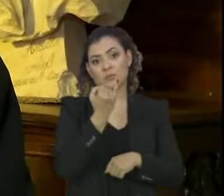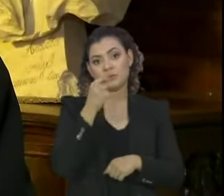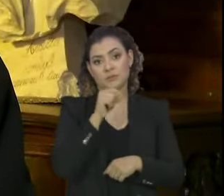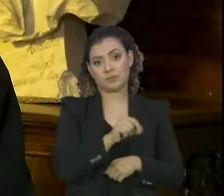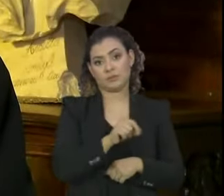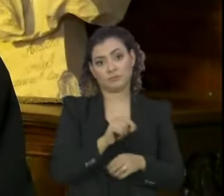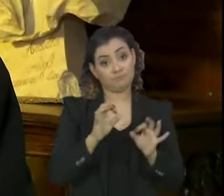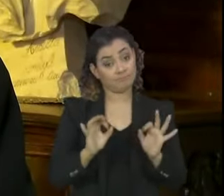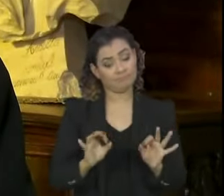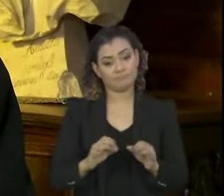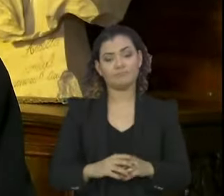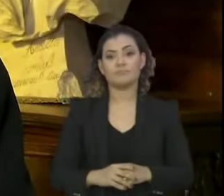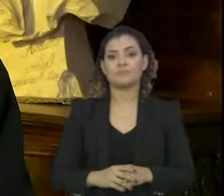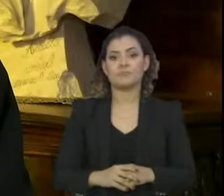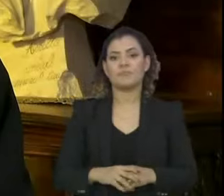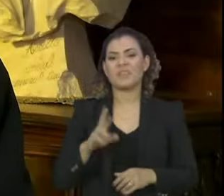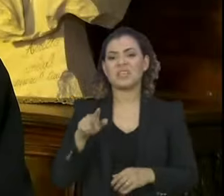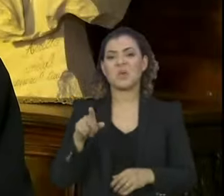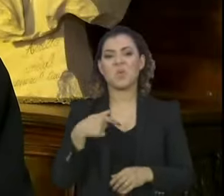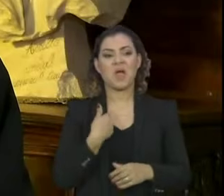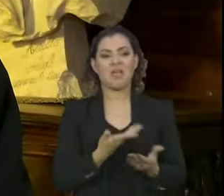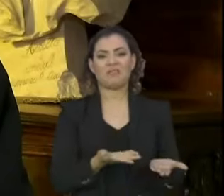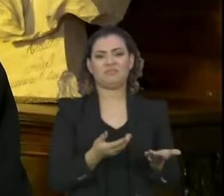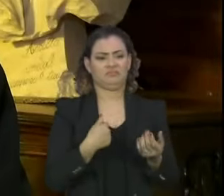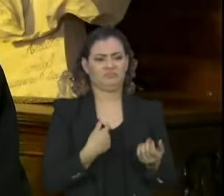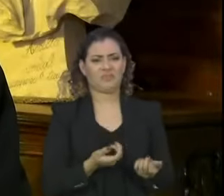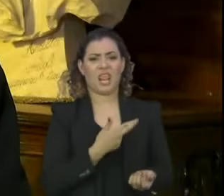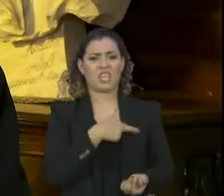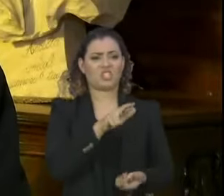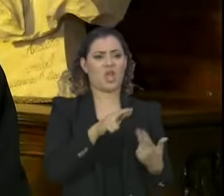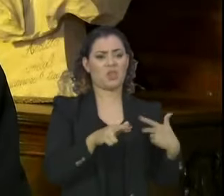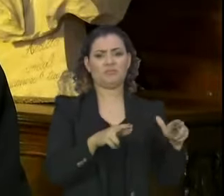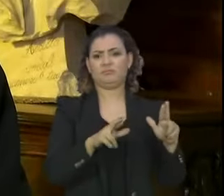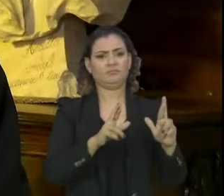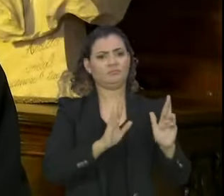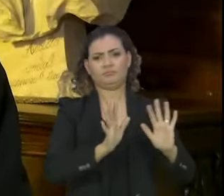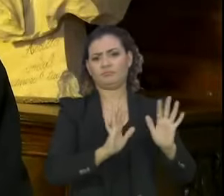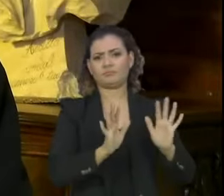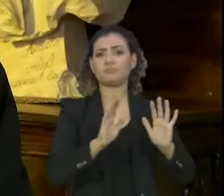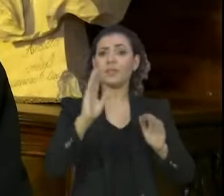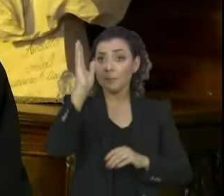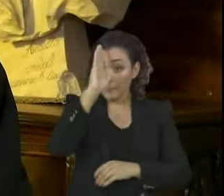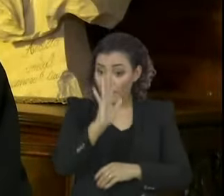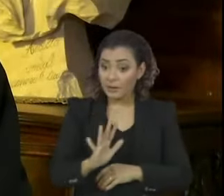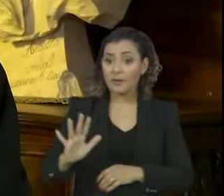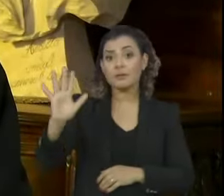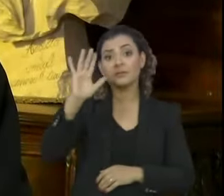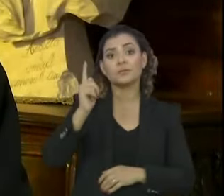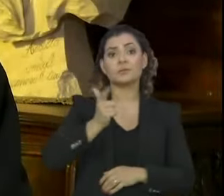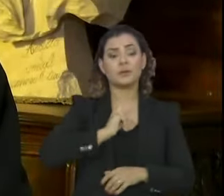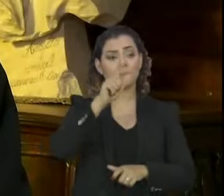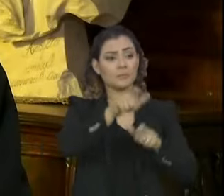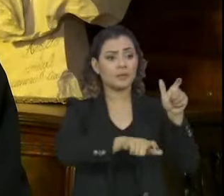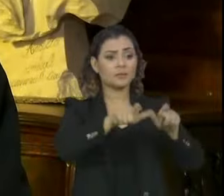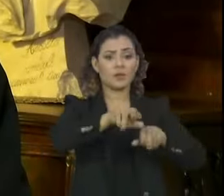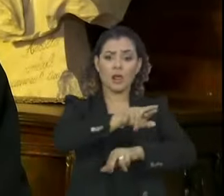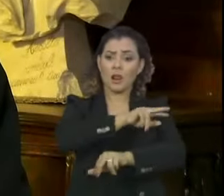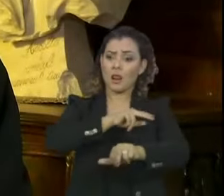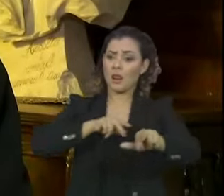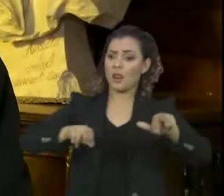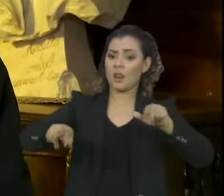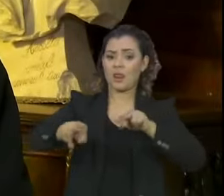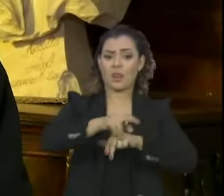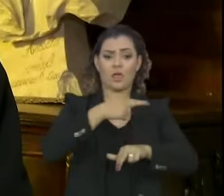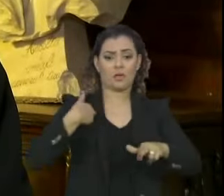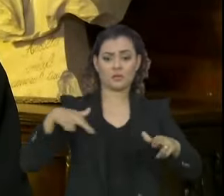e mais o que tudo ele não antes de tudo a sua religião é claro o Brasil é formado de gente muitas